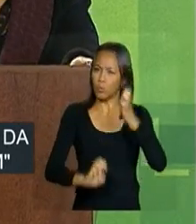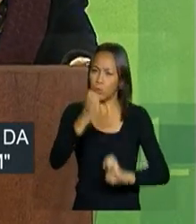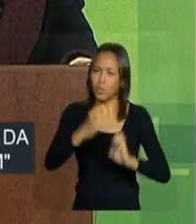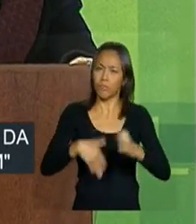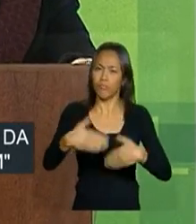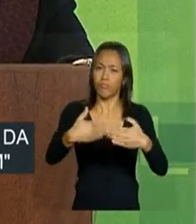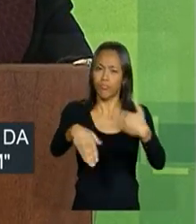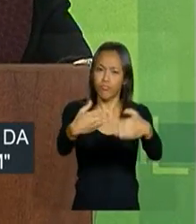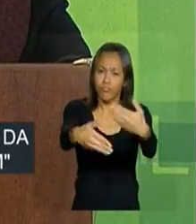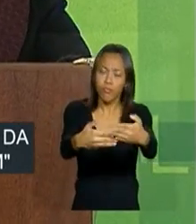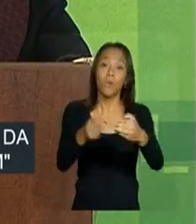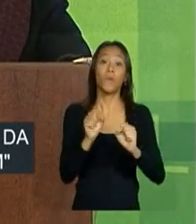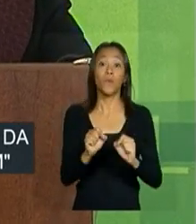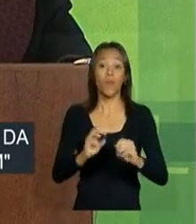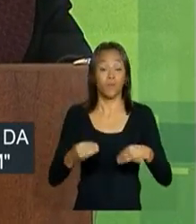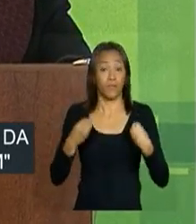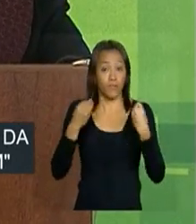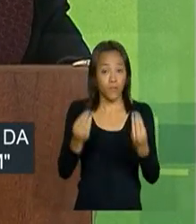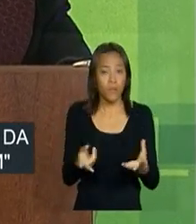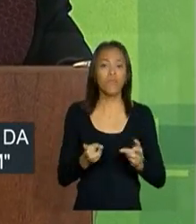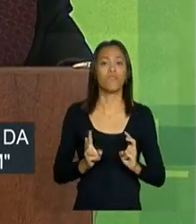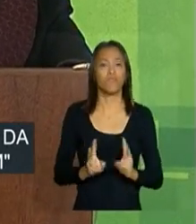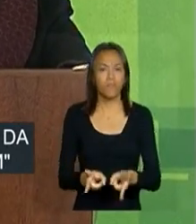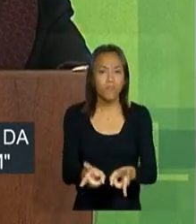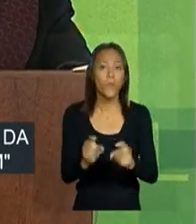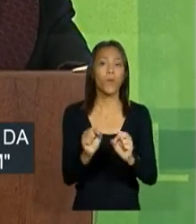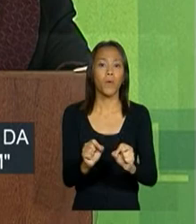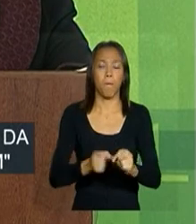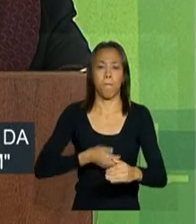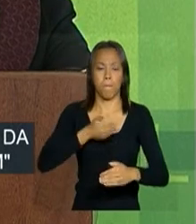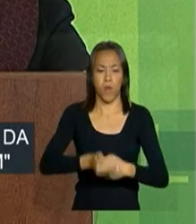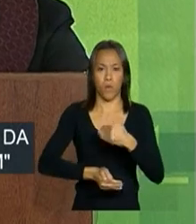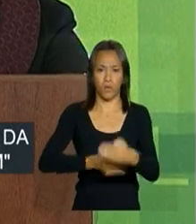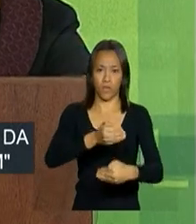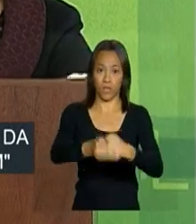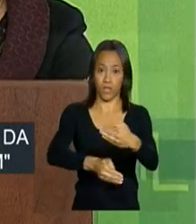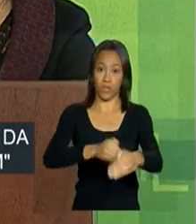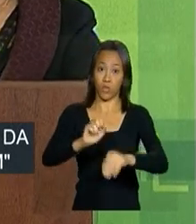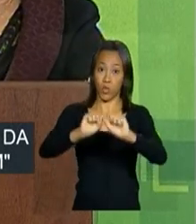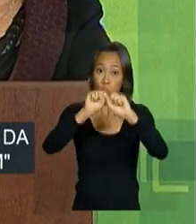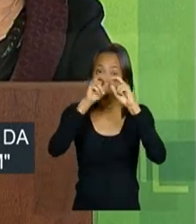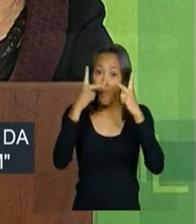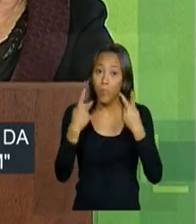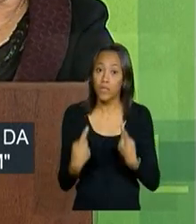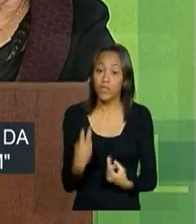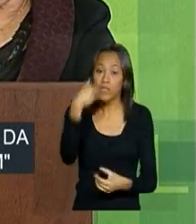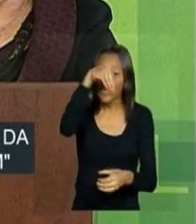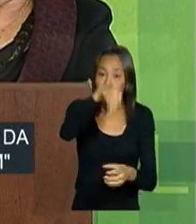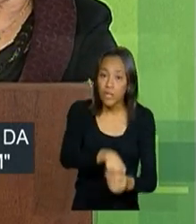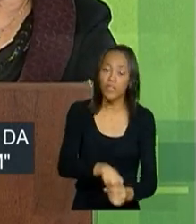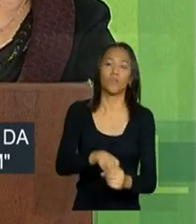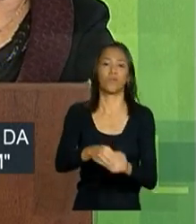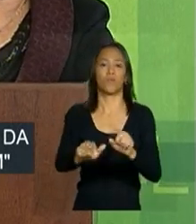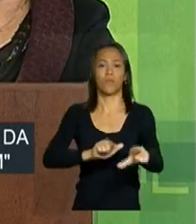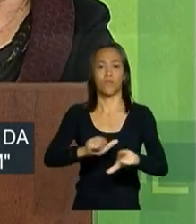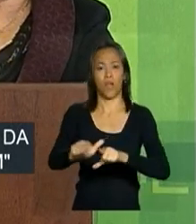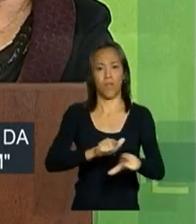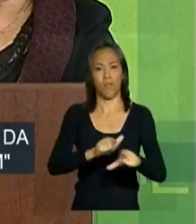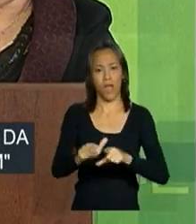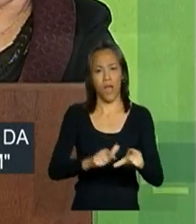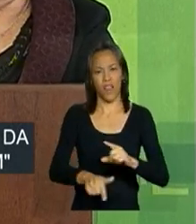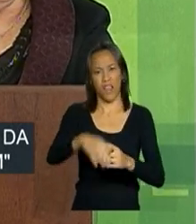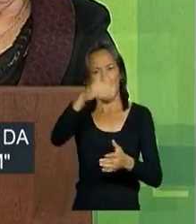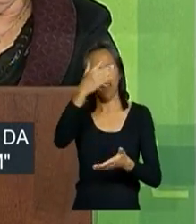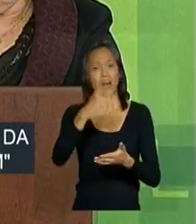estrutura produtiva e deu continuidade ao processo de urbanização e segundo a queda das